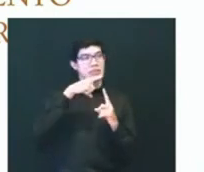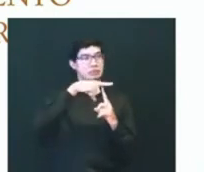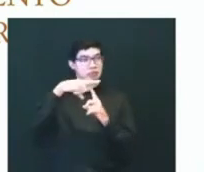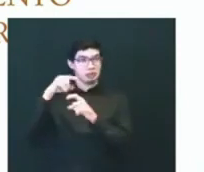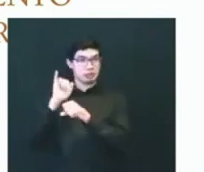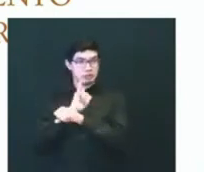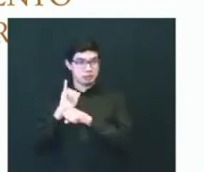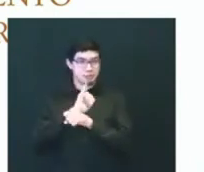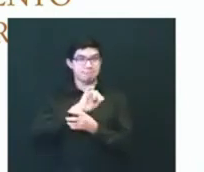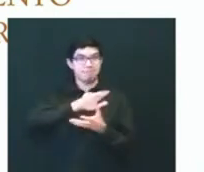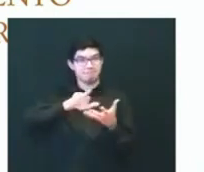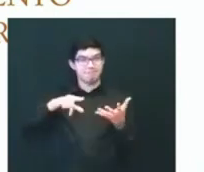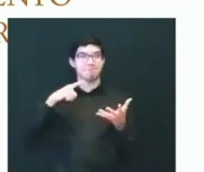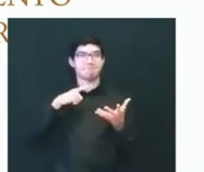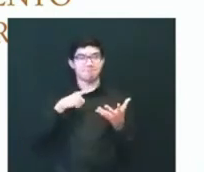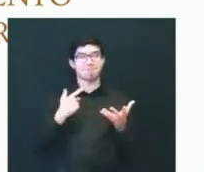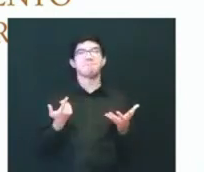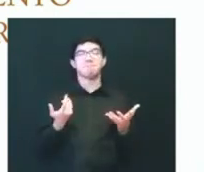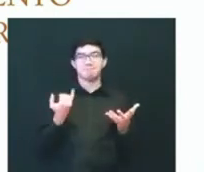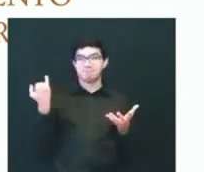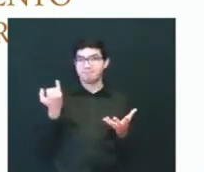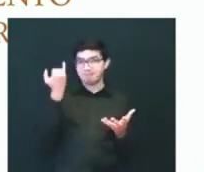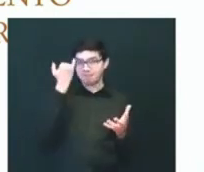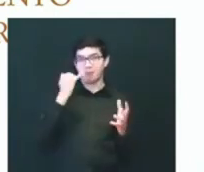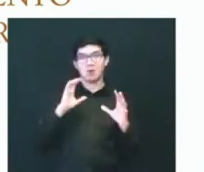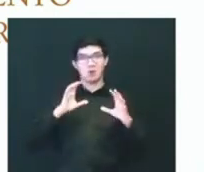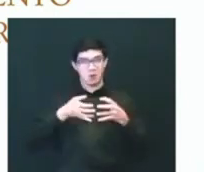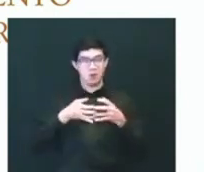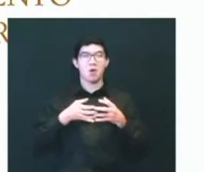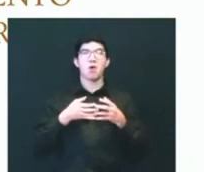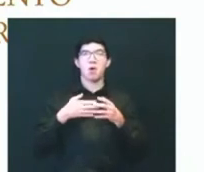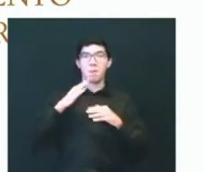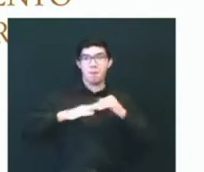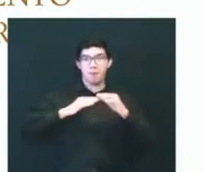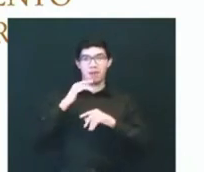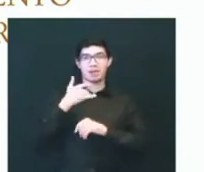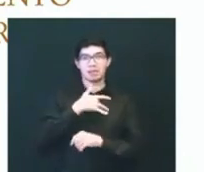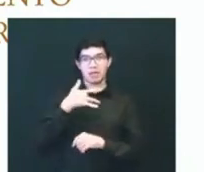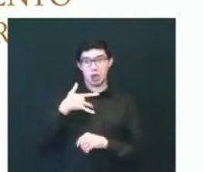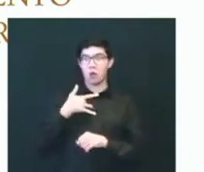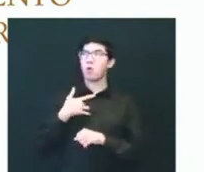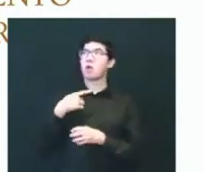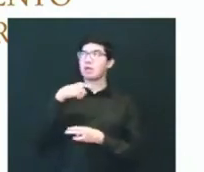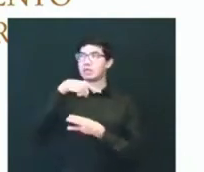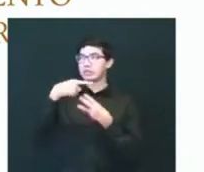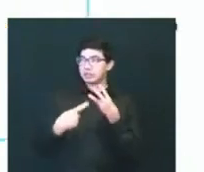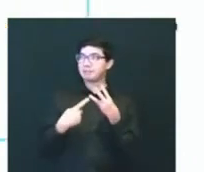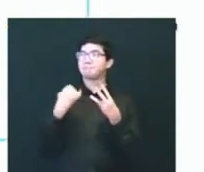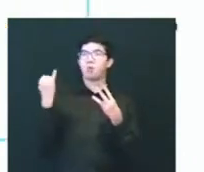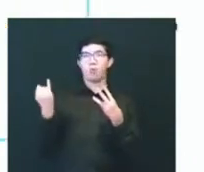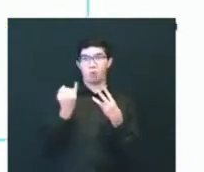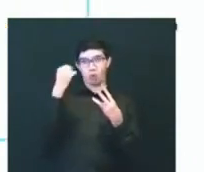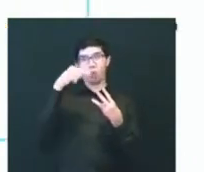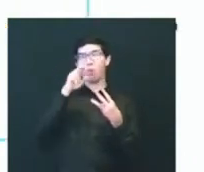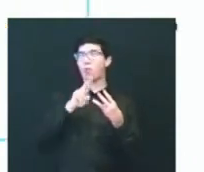abordagem integral, uma abordagem com vários profissionais de saúde, mas eu trouxe aqui 3 estratégias nutricionais que dá para serem